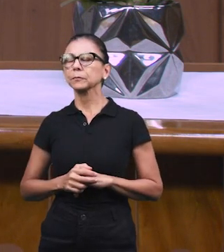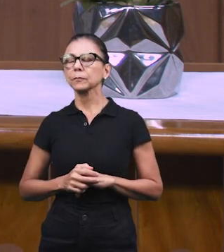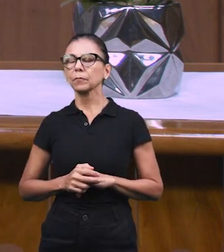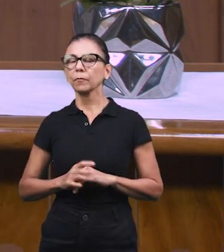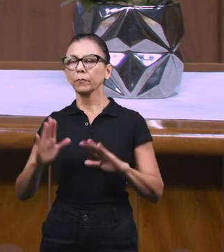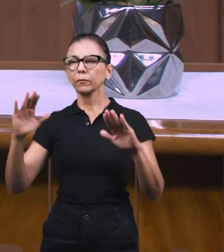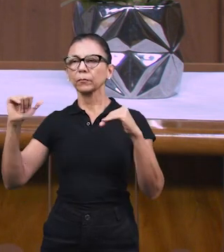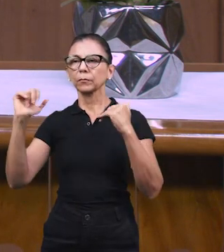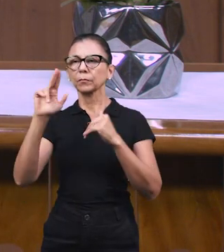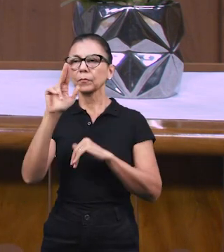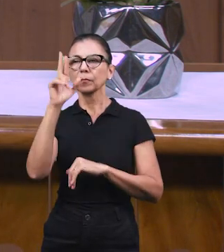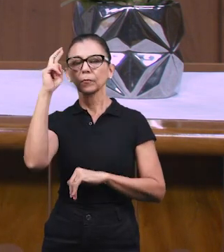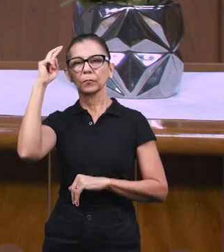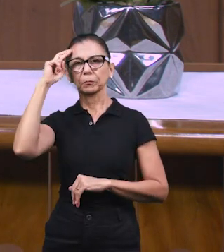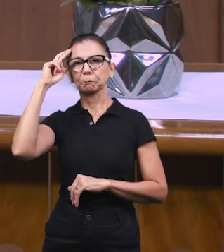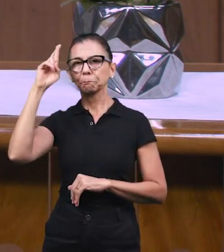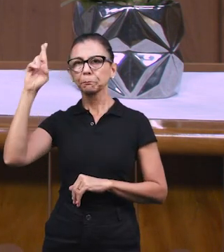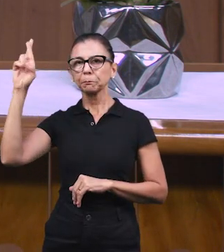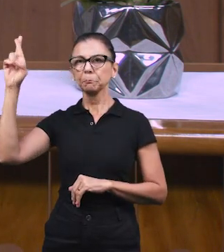nós bendizemos o Teu nome,